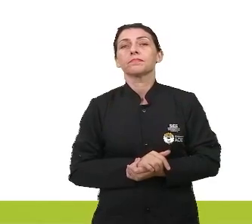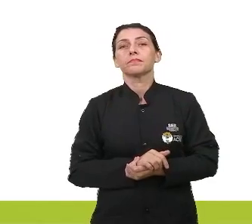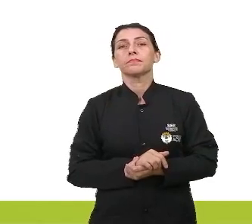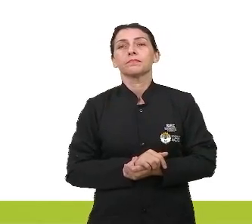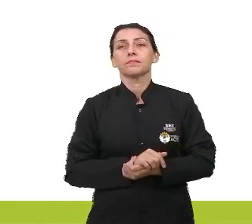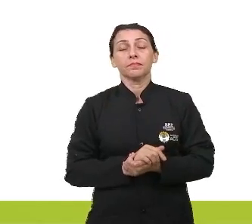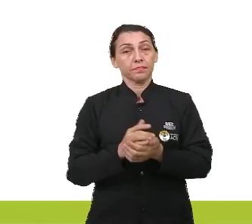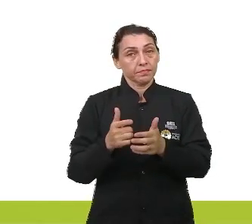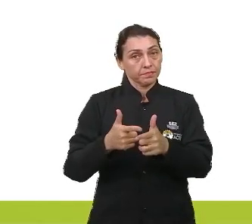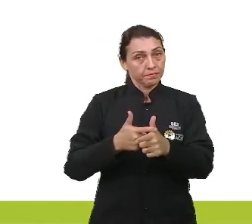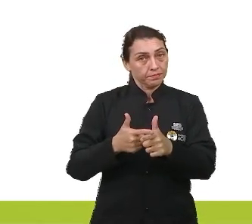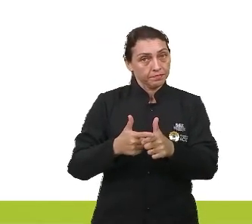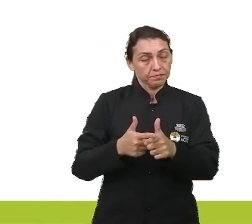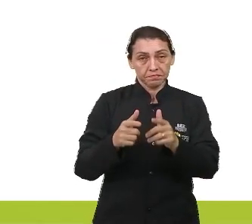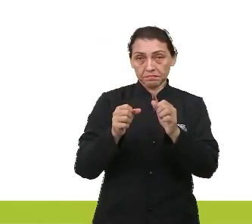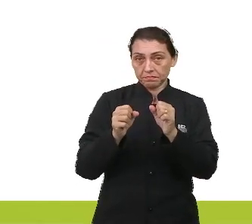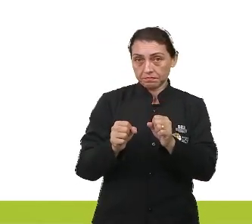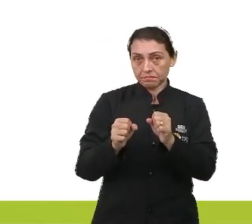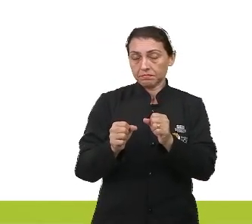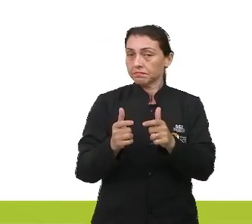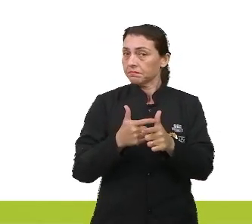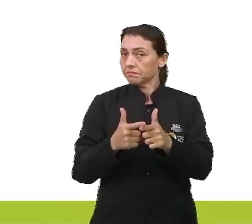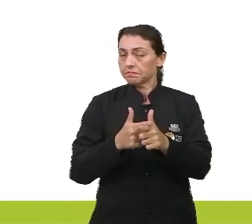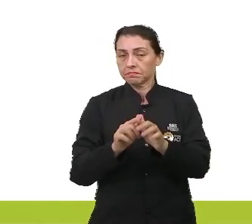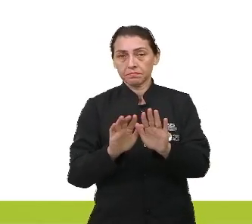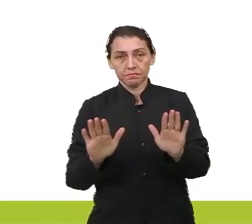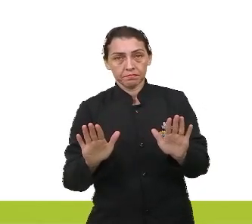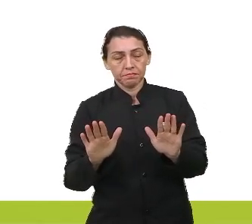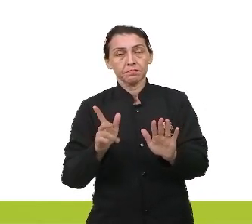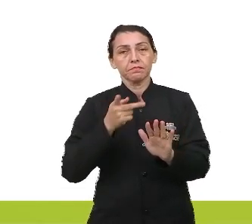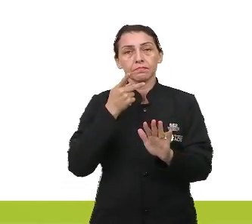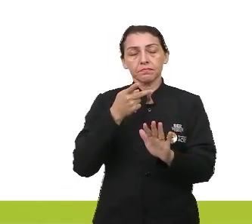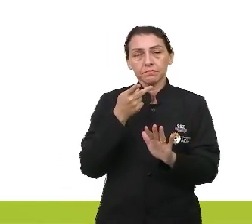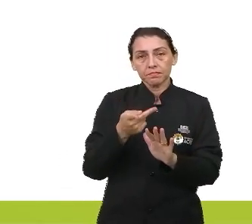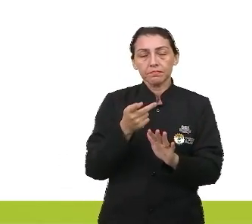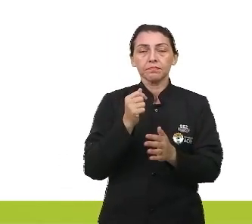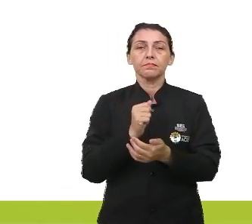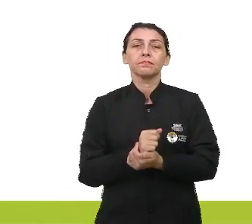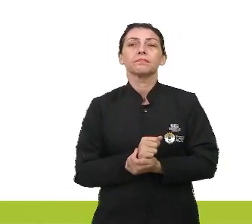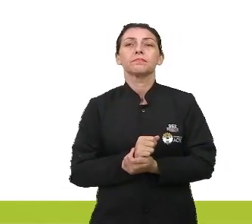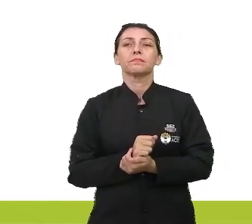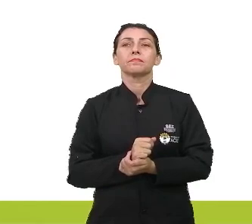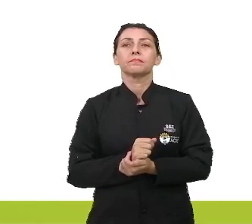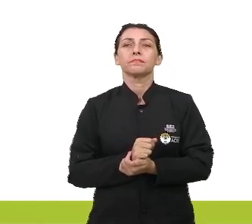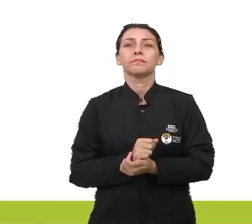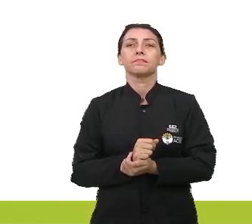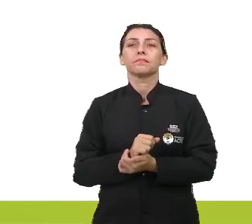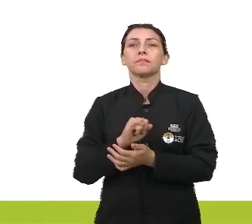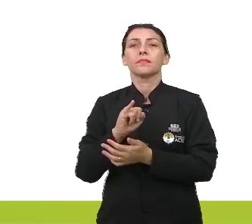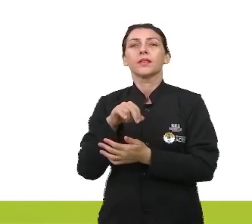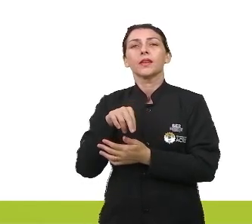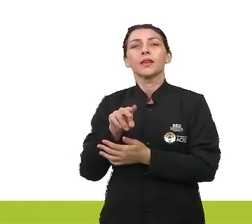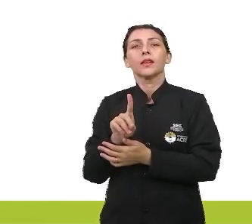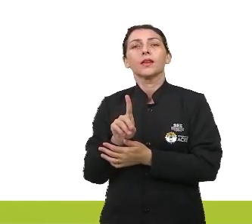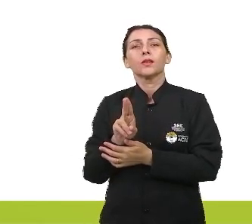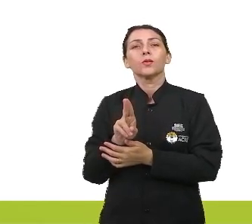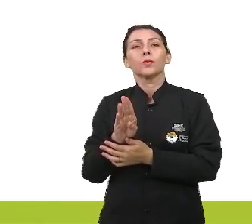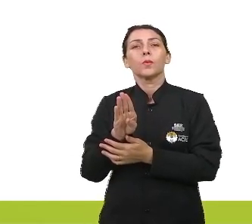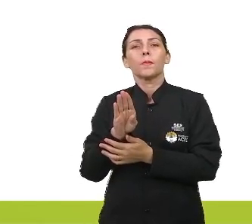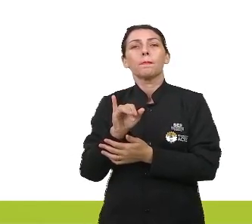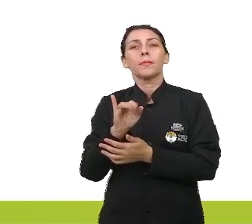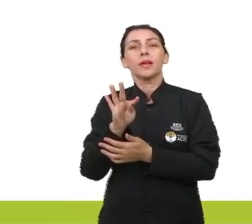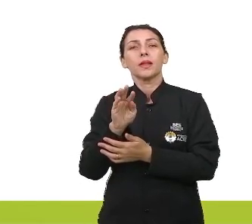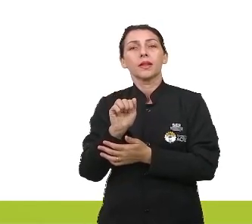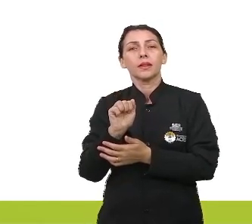essa problemática. Então, pode ser qualquer problemática que for discutida. Indubitável, professor, indubitável é aquilo que não há